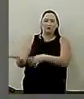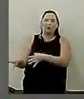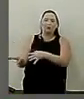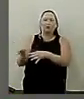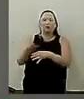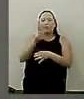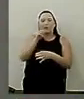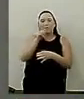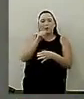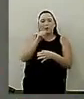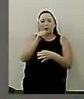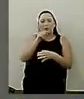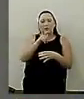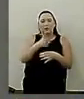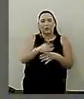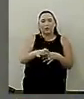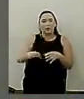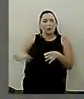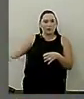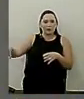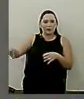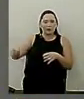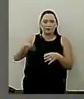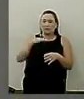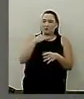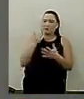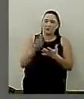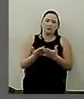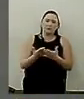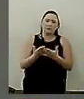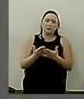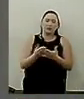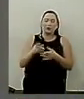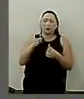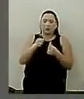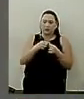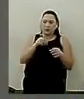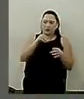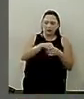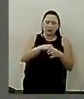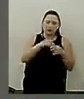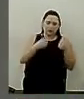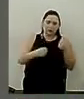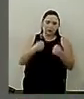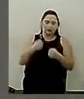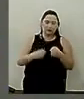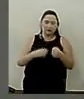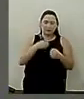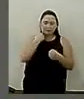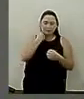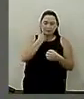foi achada lá embaixo, no dia seguinte, afogada dentro do seu próprio automóvel.